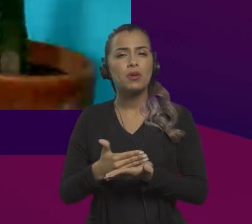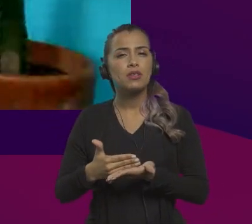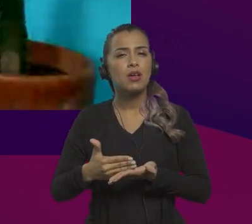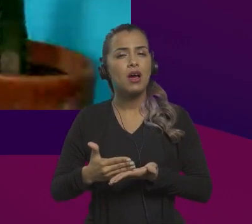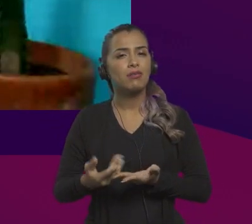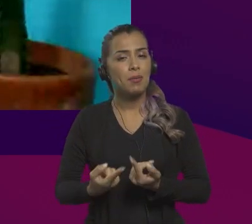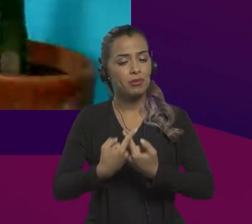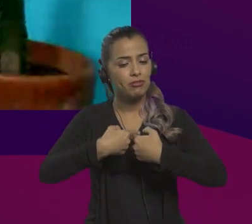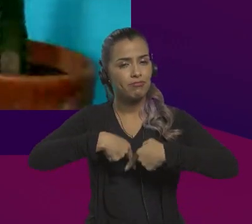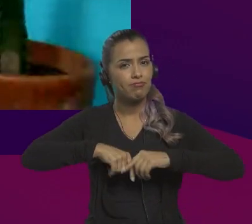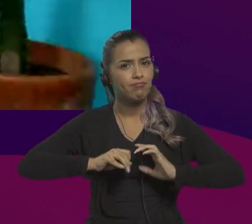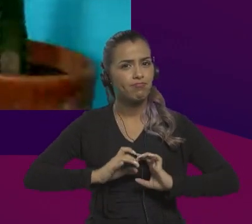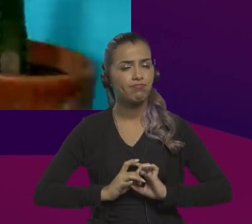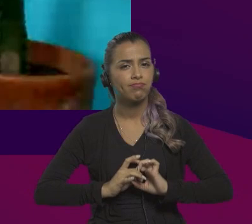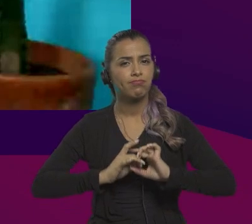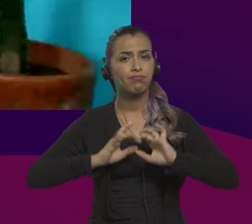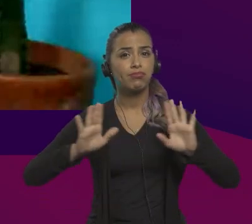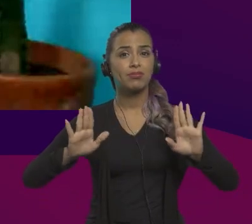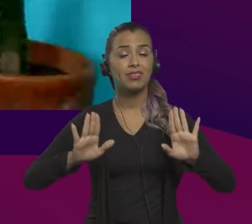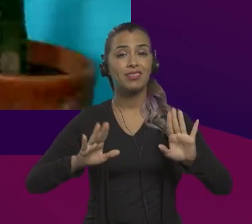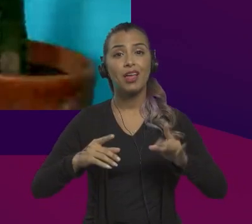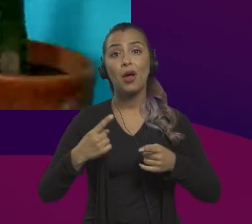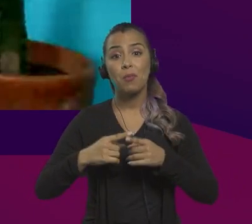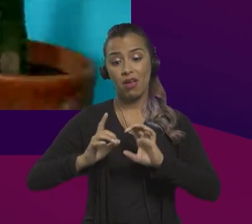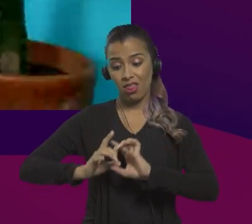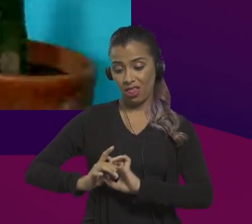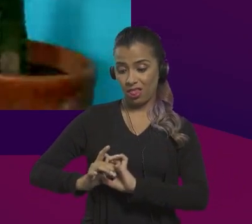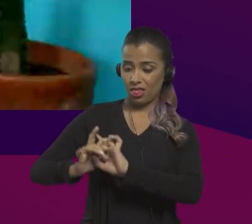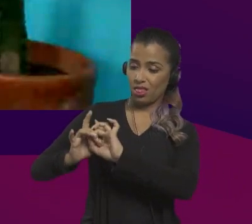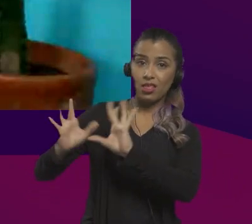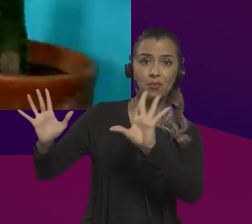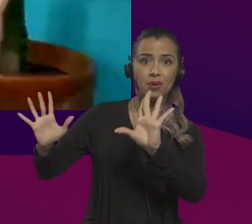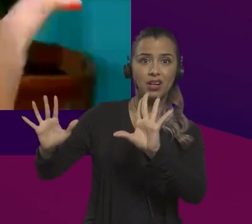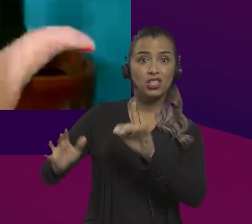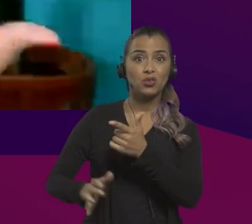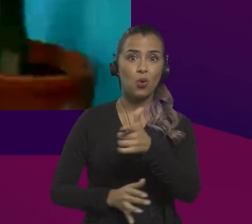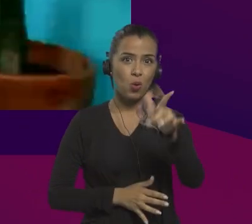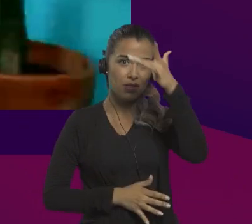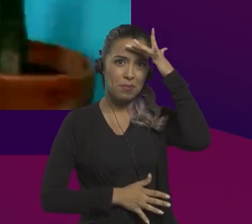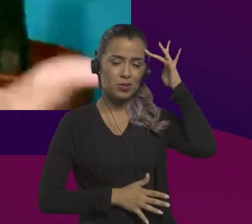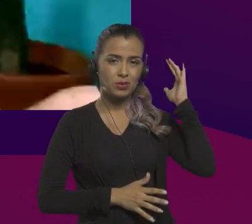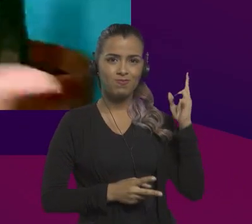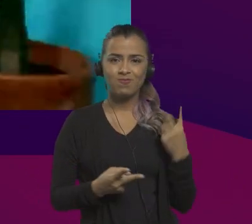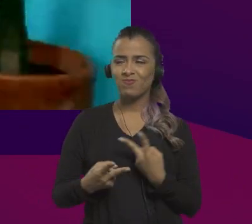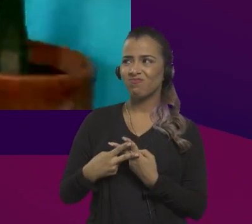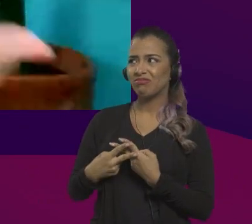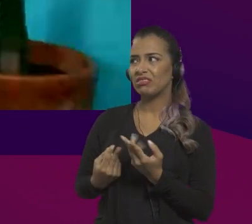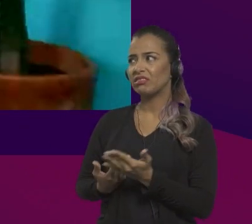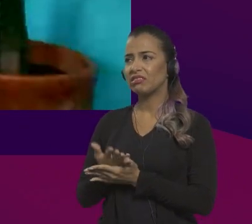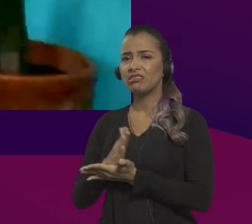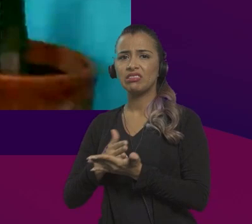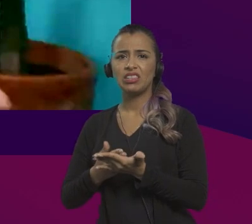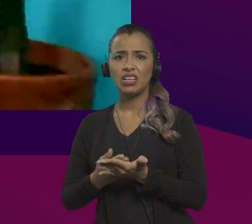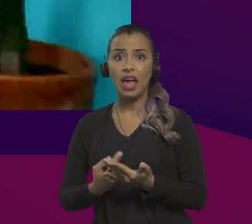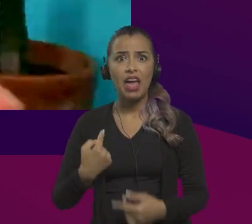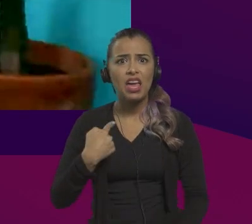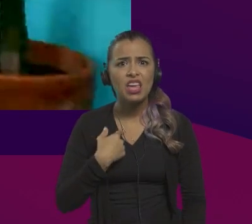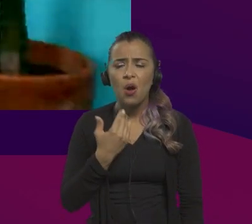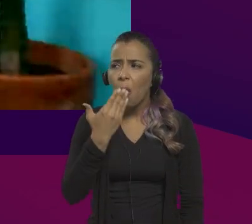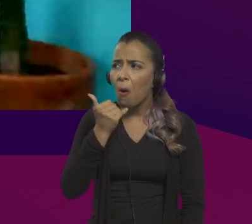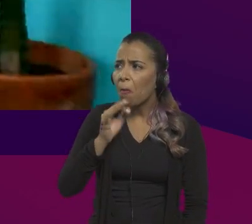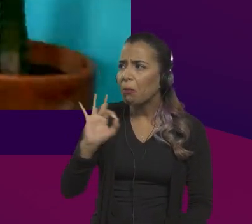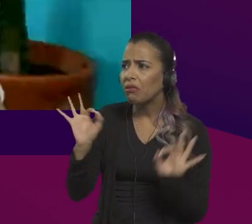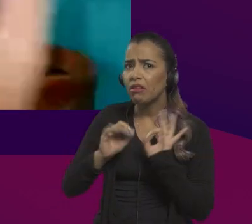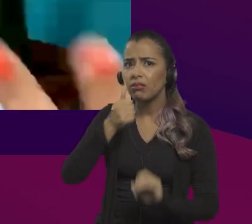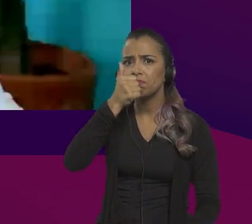seja gordo ou não, a liberdade incomoda, né? Então as pessoas, elas se incomodam com o fato de como pode eu ficar sem comer, eu ficar na academia e eu fazer milhões